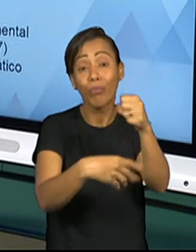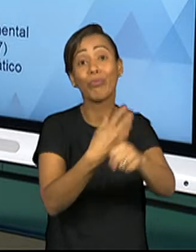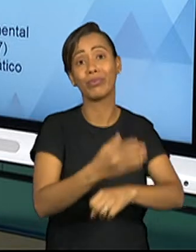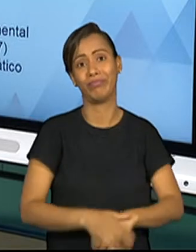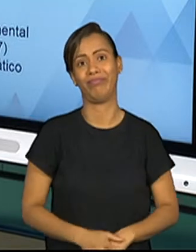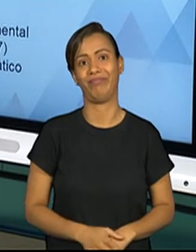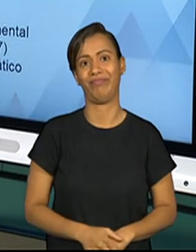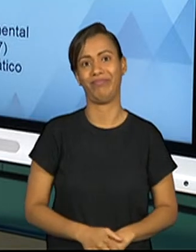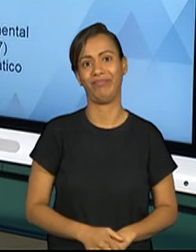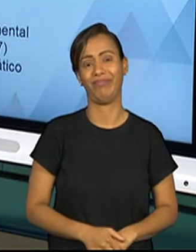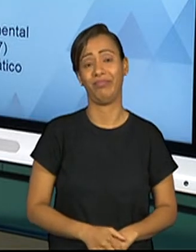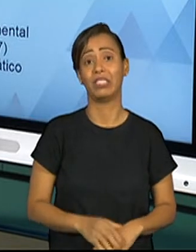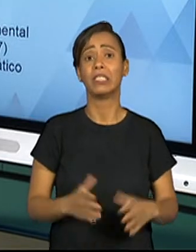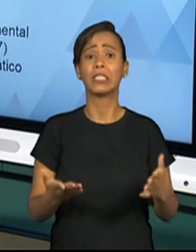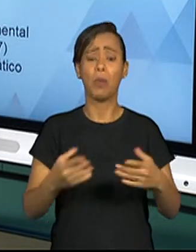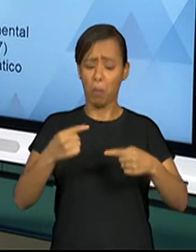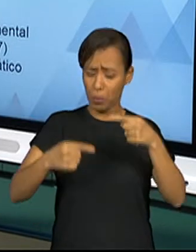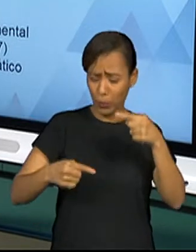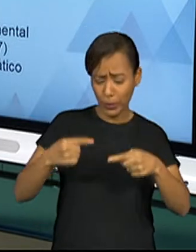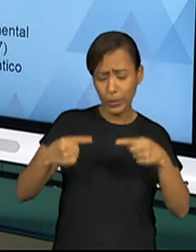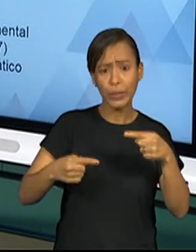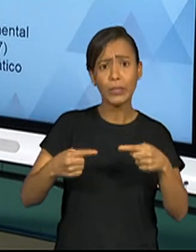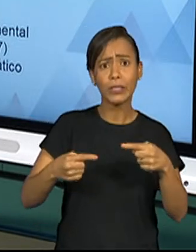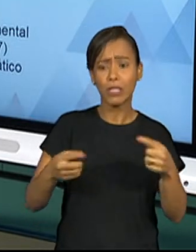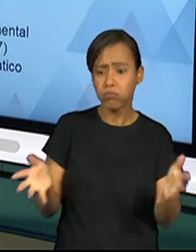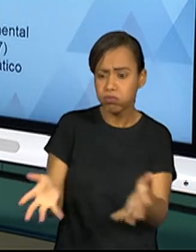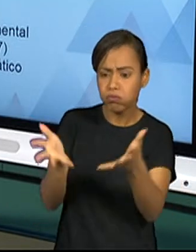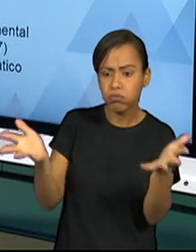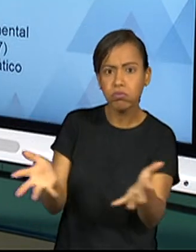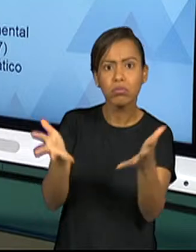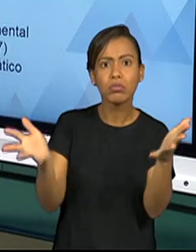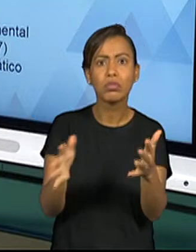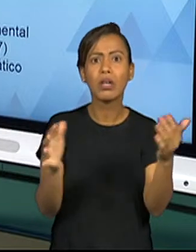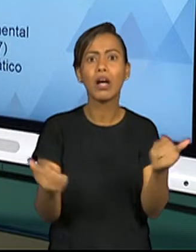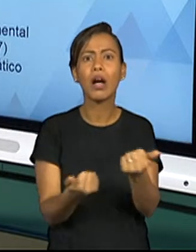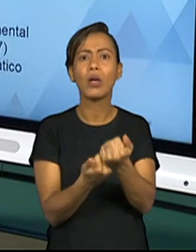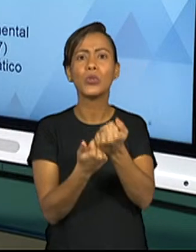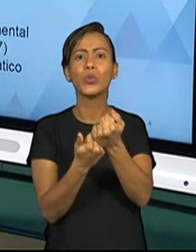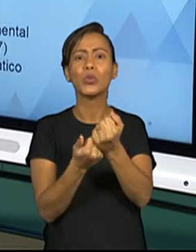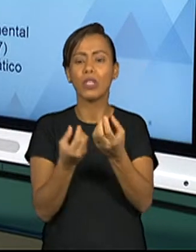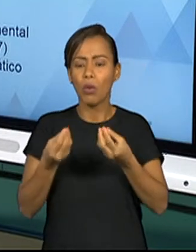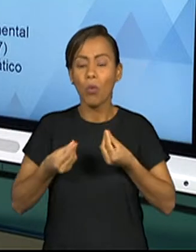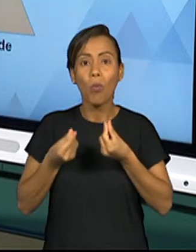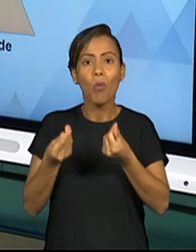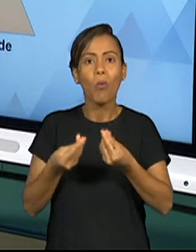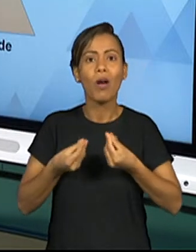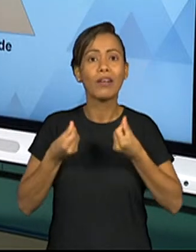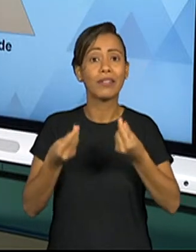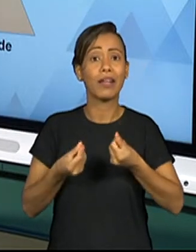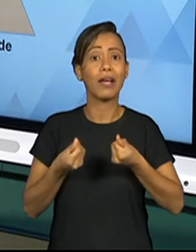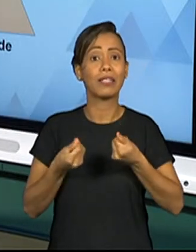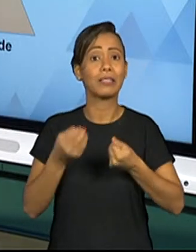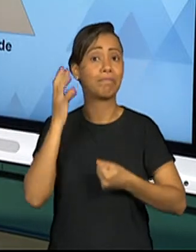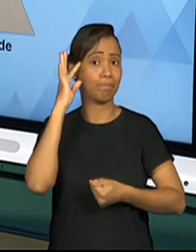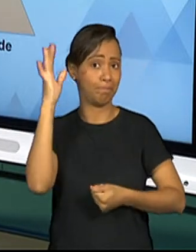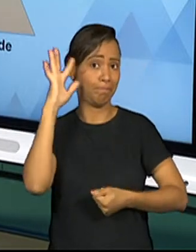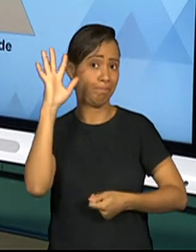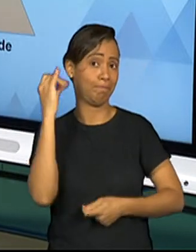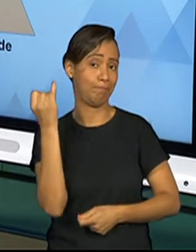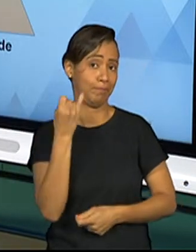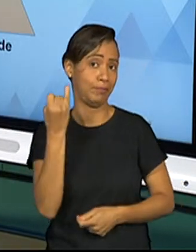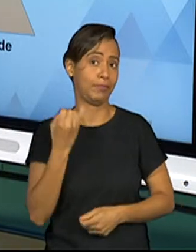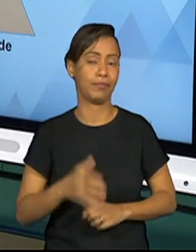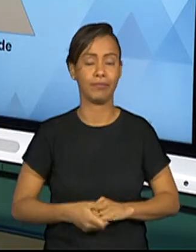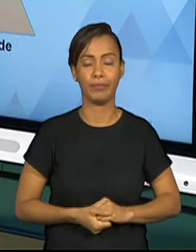planos precisam favorecer e como é que nós precisamos pensar em termos de qualidade a respeito dessa situação? Então,